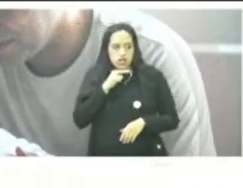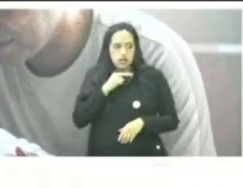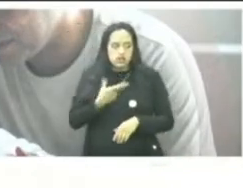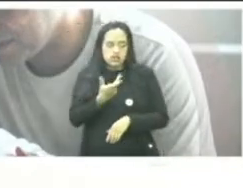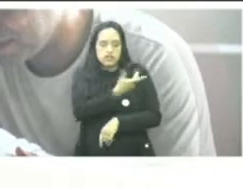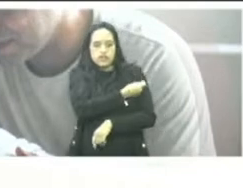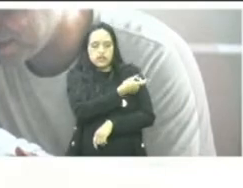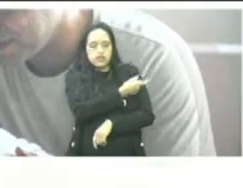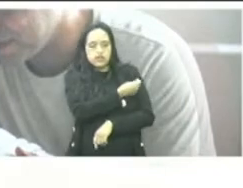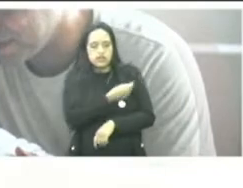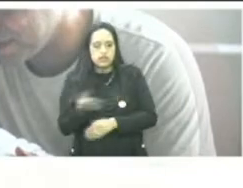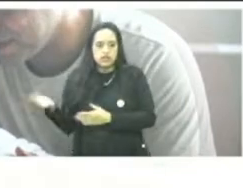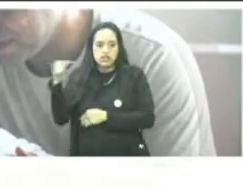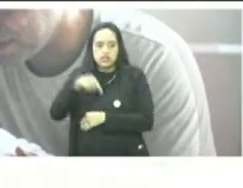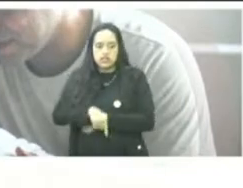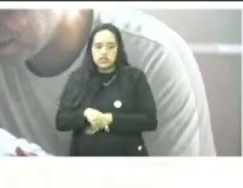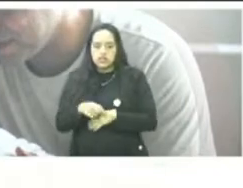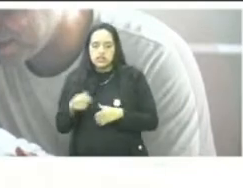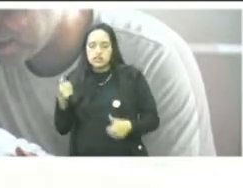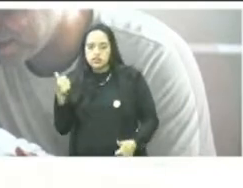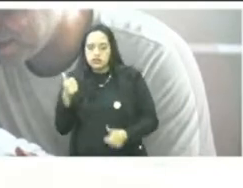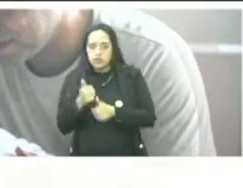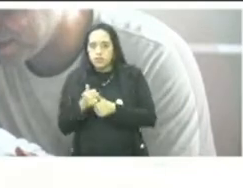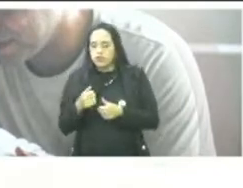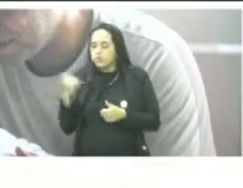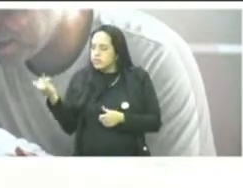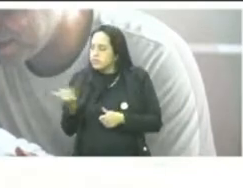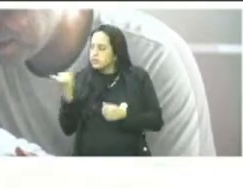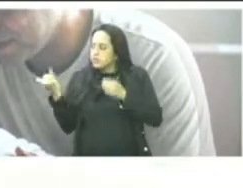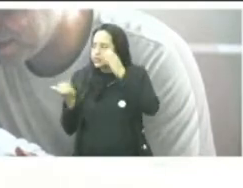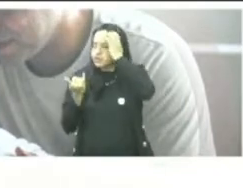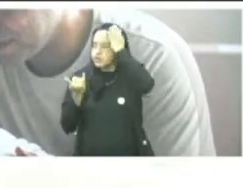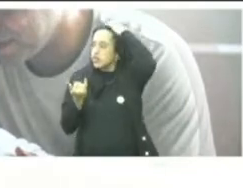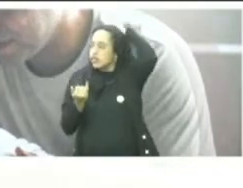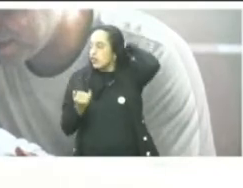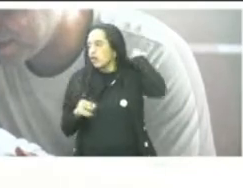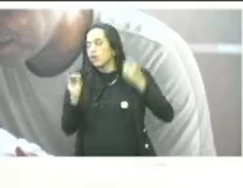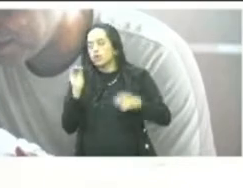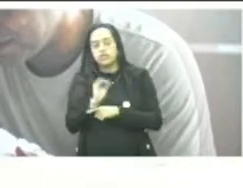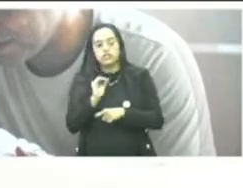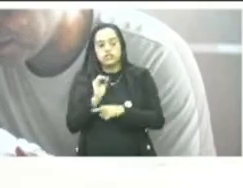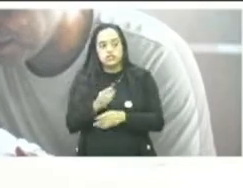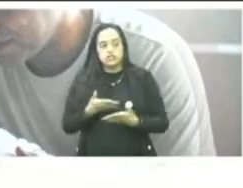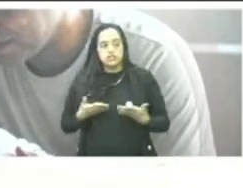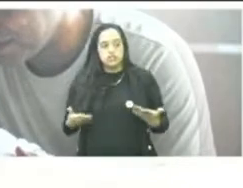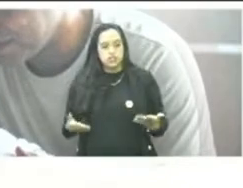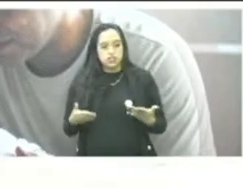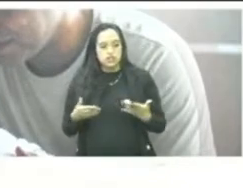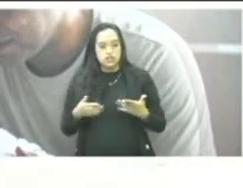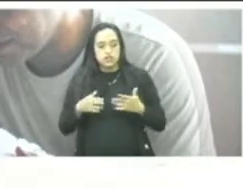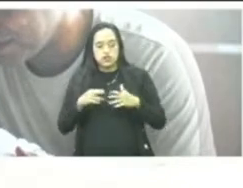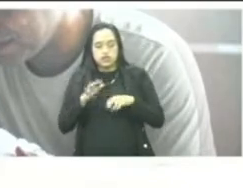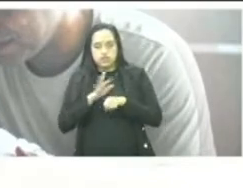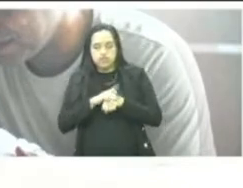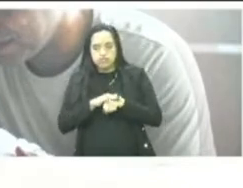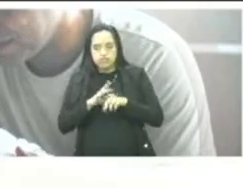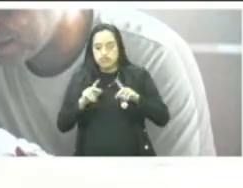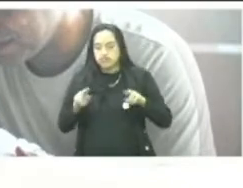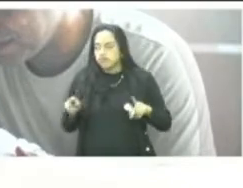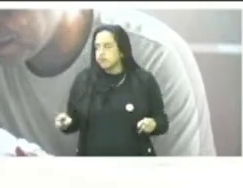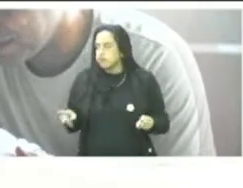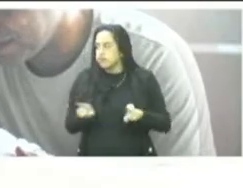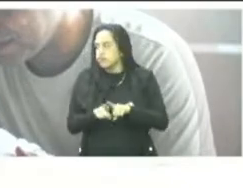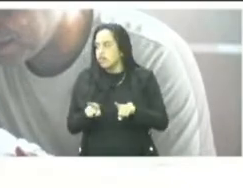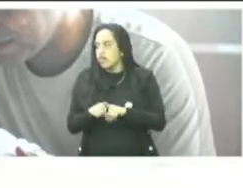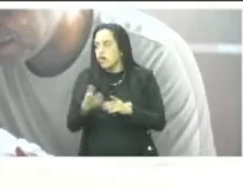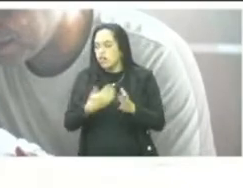têm trazido um suporte importante, né, especialmente no cuidado aí da puericultura, né.